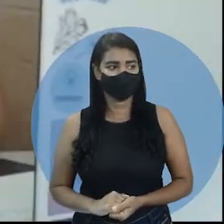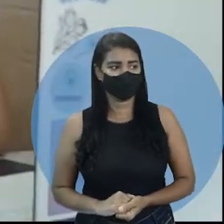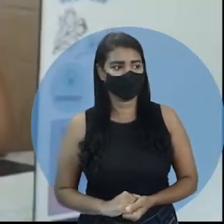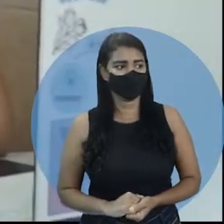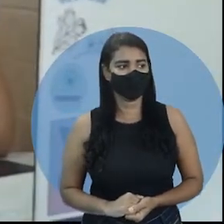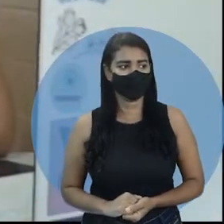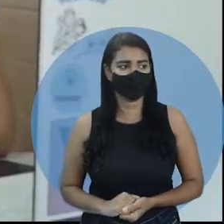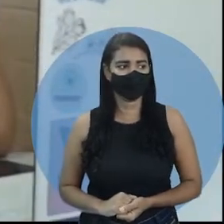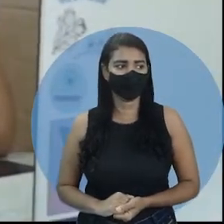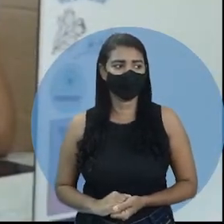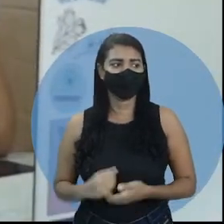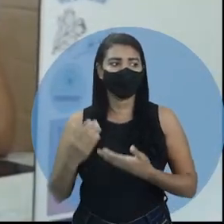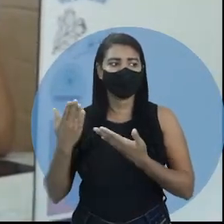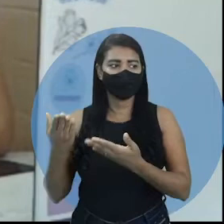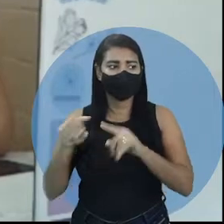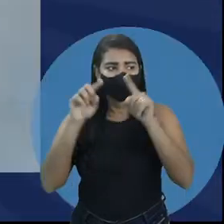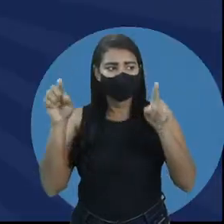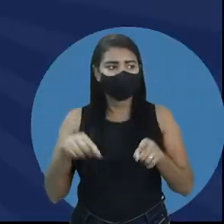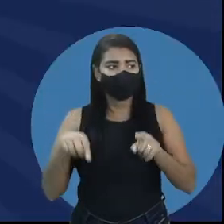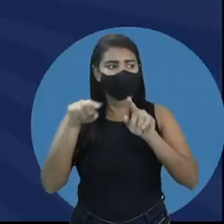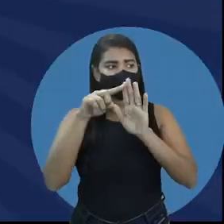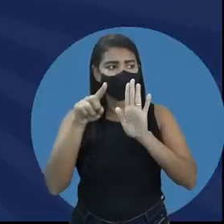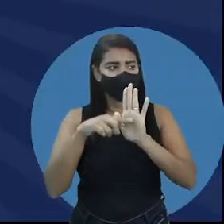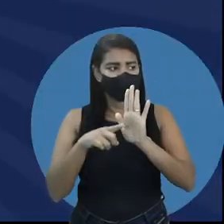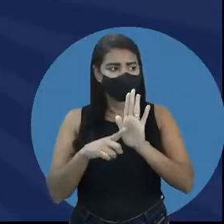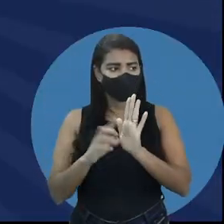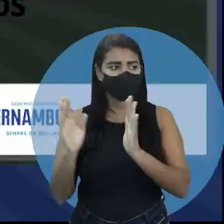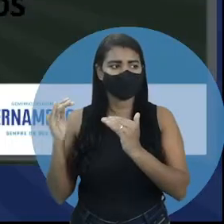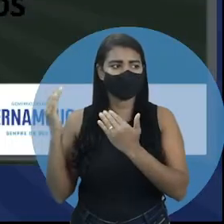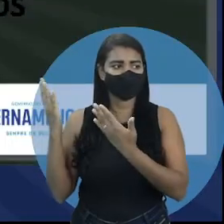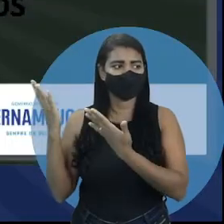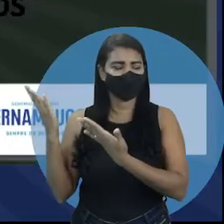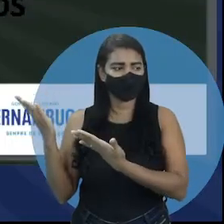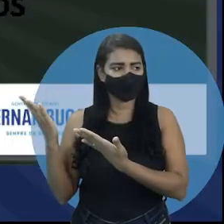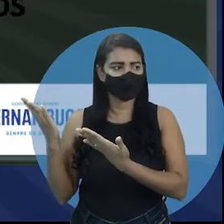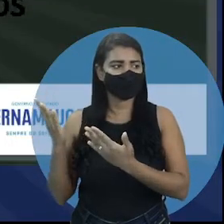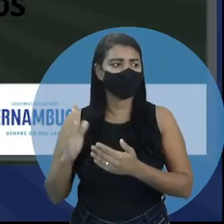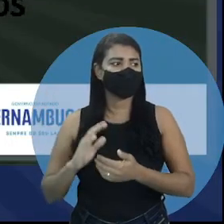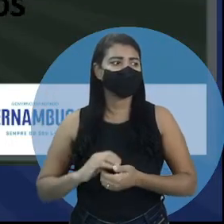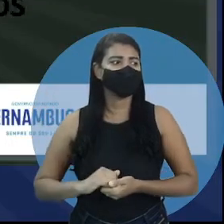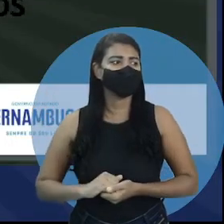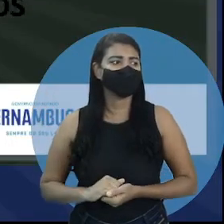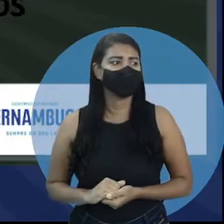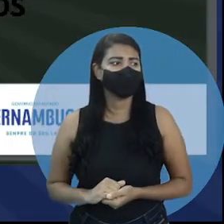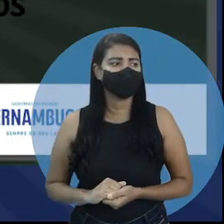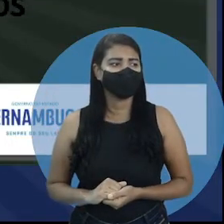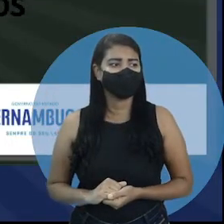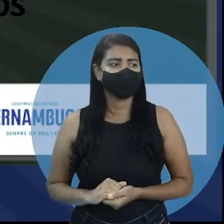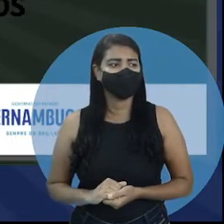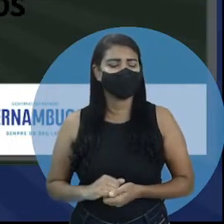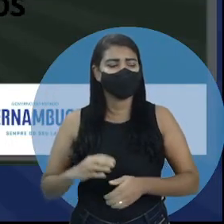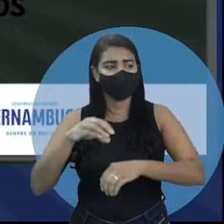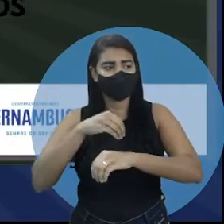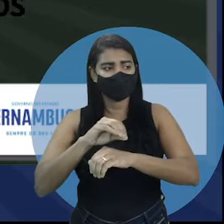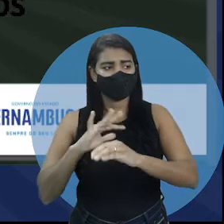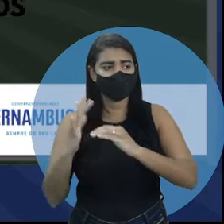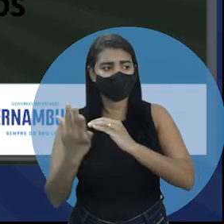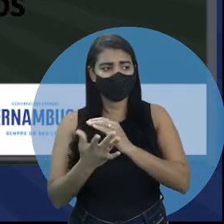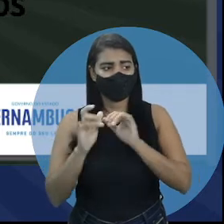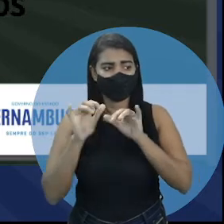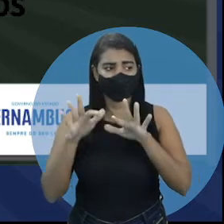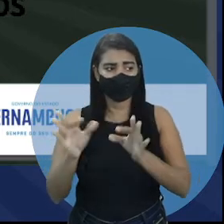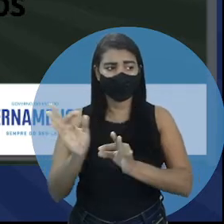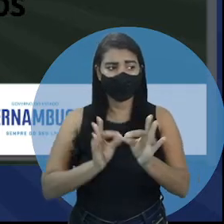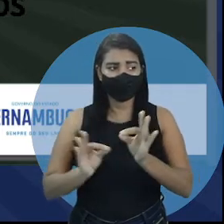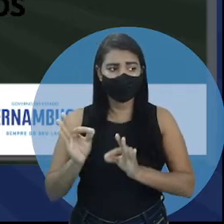Então, o nosso projeto, ele é o Desperta, uma ferramenta para auxiliar em tempos pandêmicos. Ele foi desenvolvido no meio da pandemia, quando a